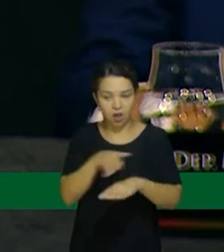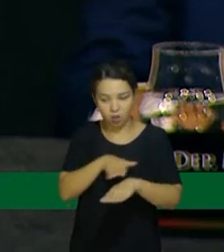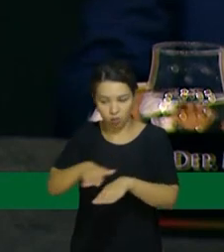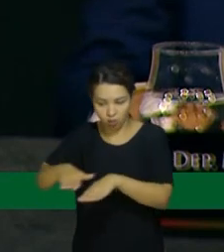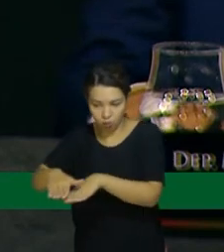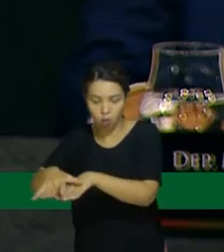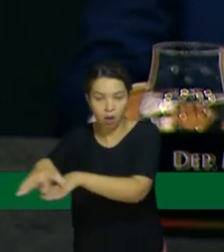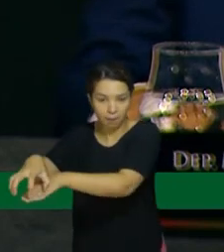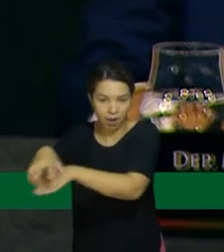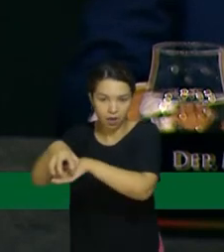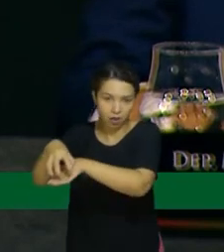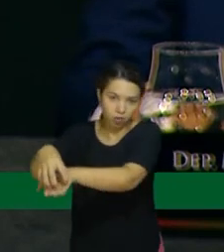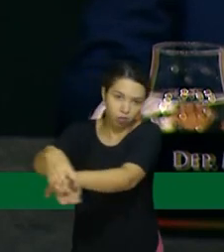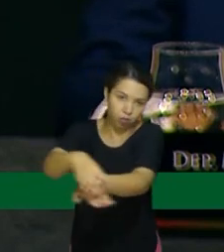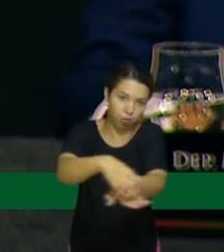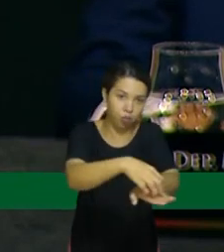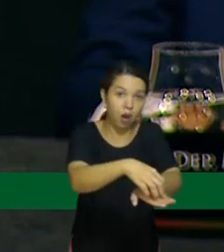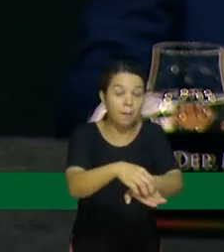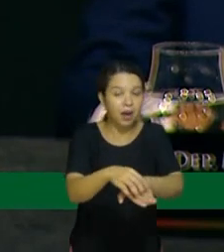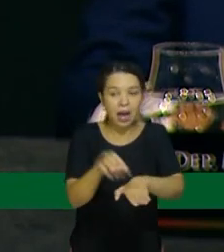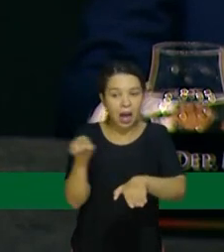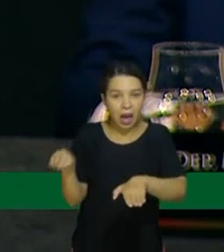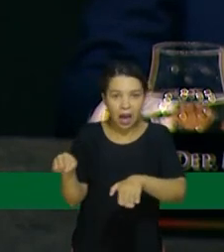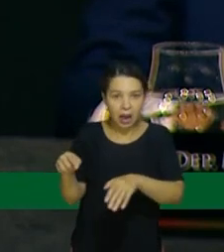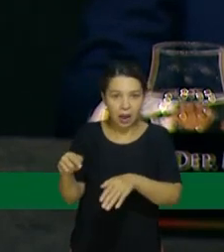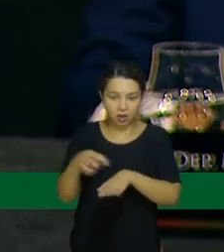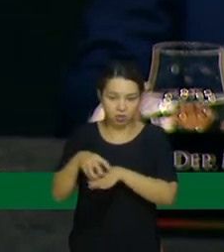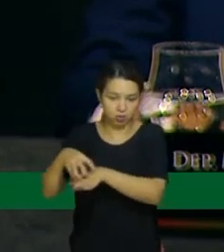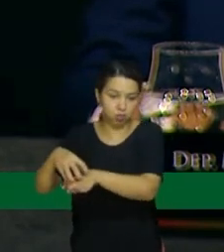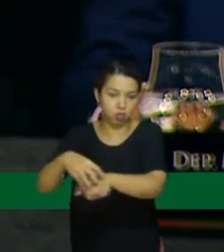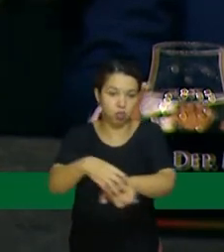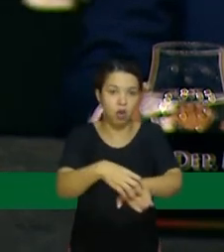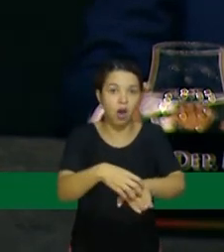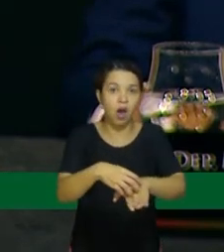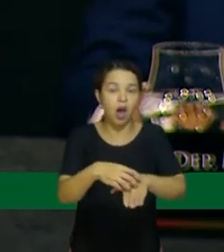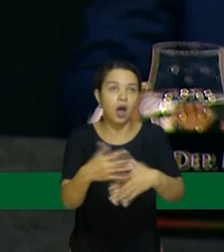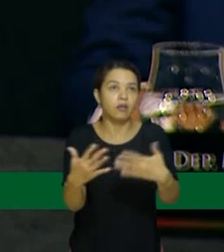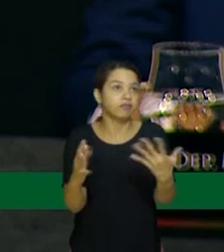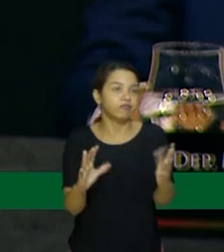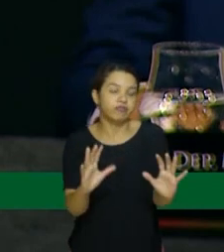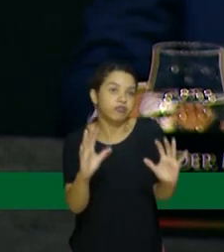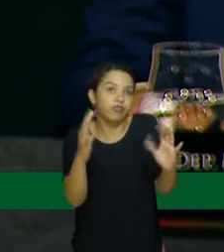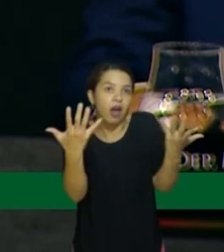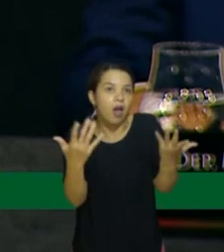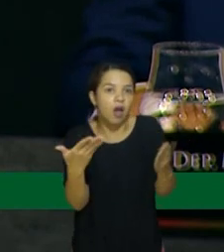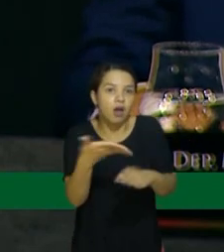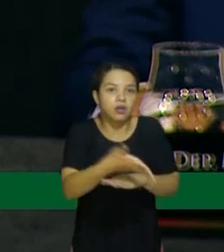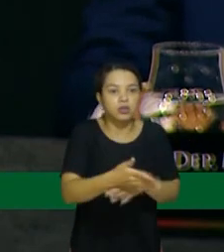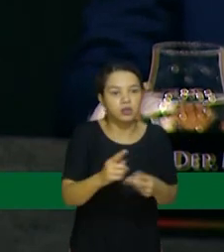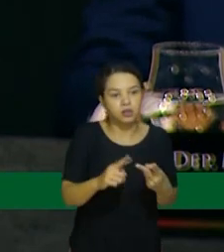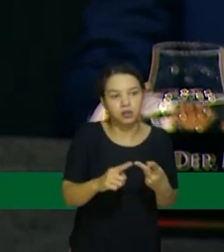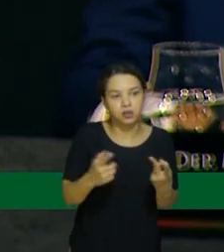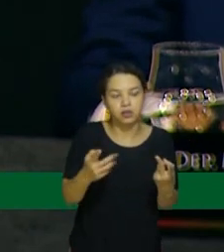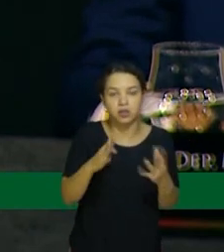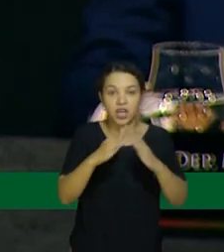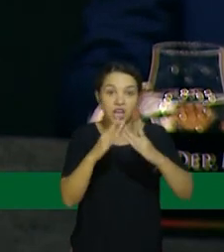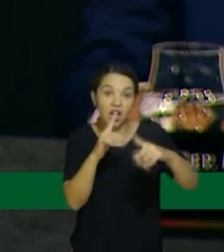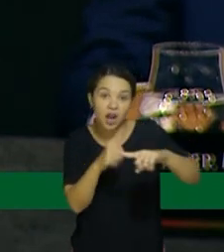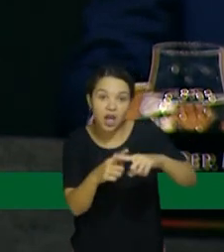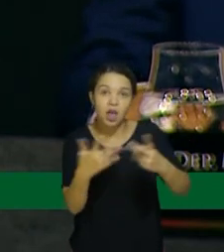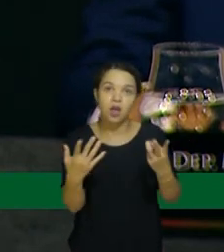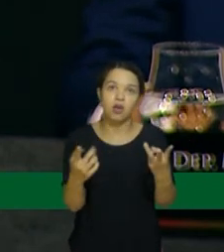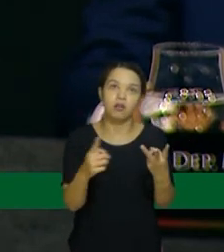acessibilidade para ir numa festa para ir na igreja que ela gosta frequenta para ela visitar alguém e até mesmo para participar